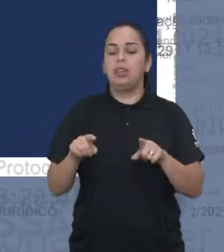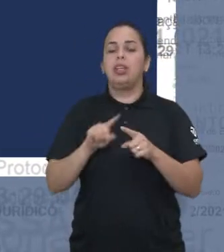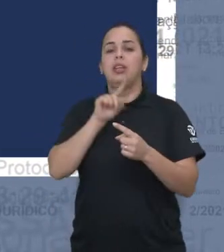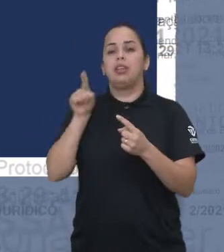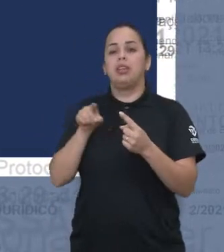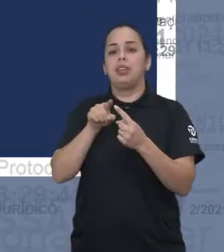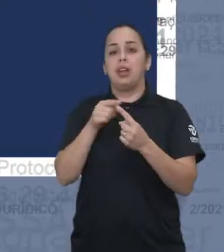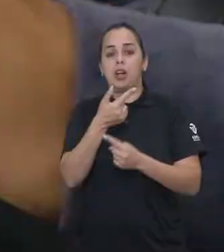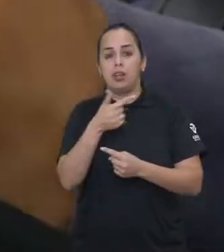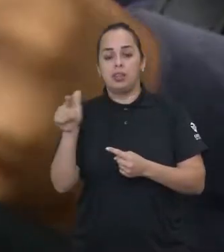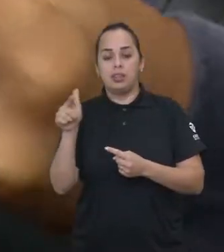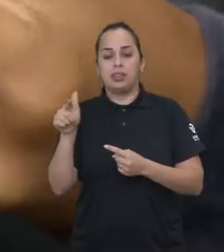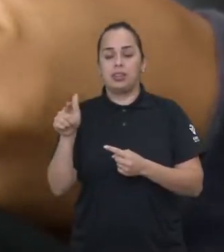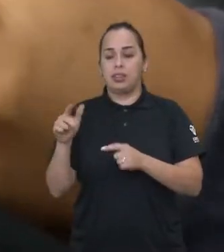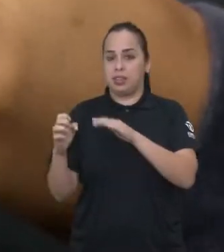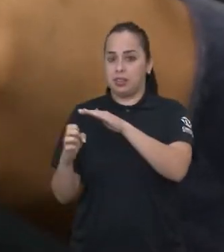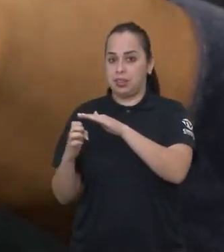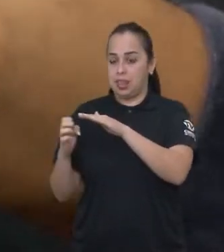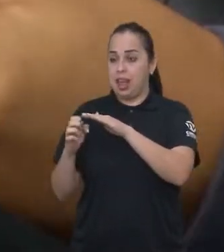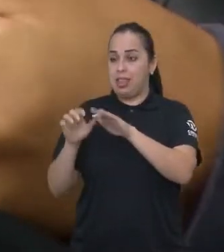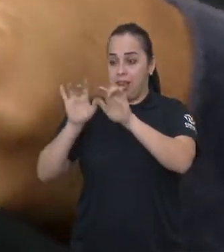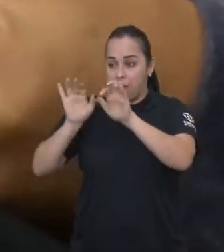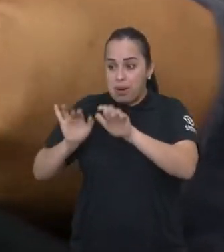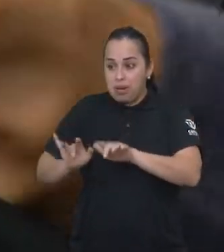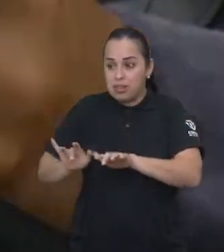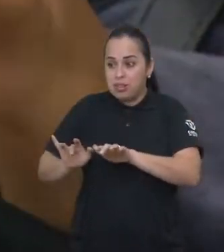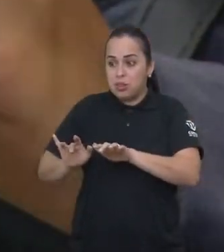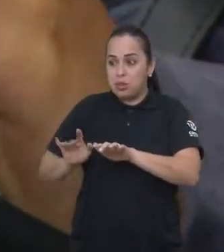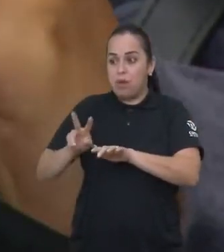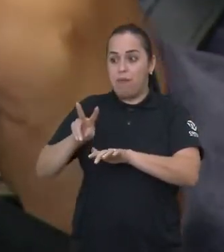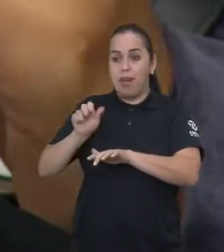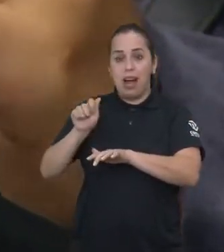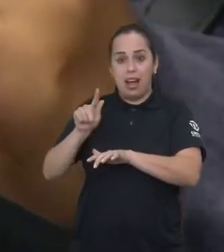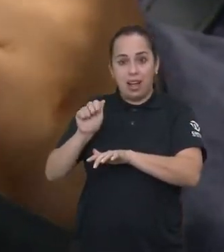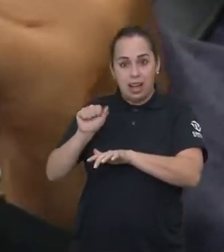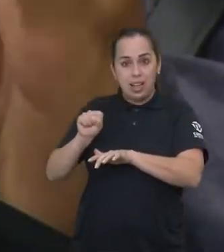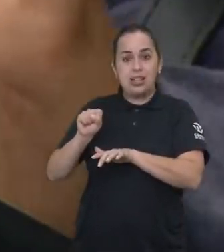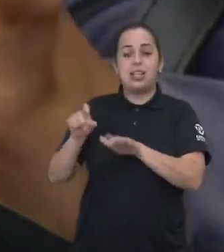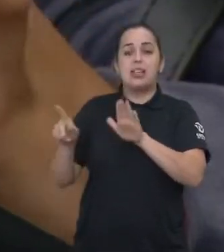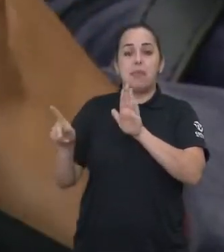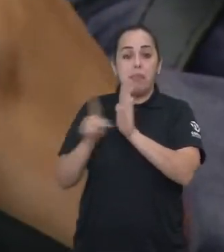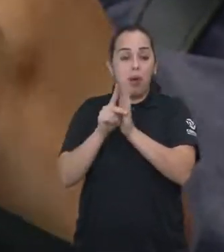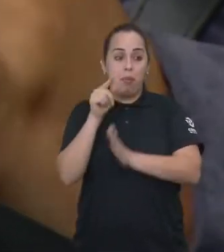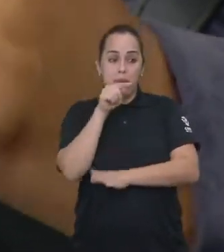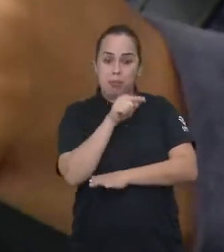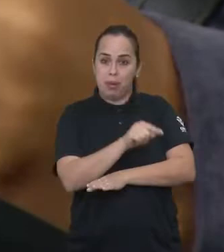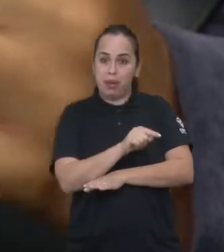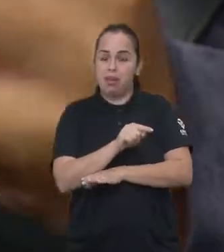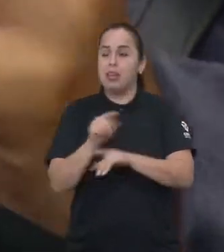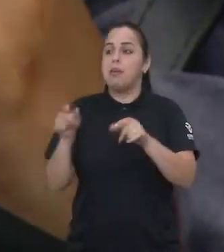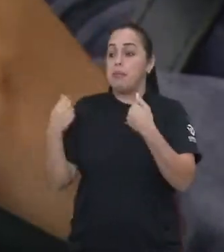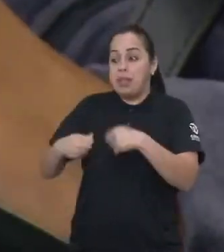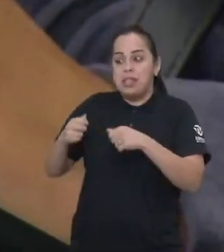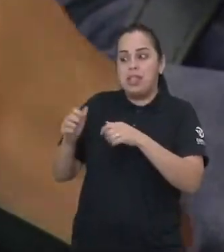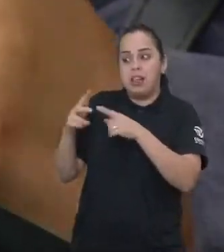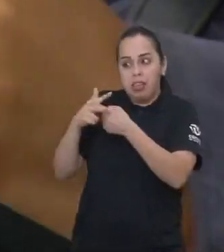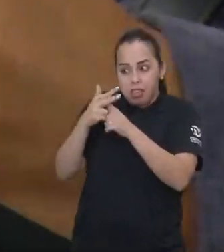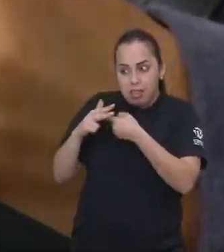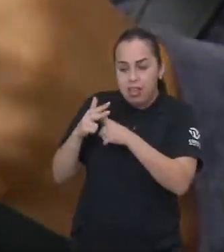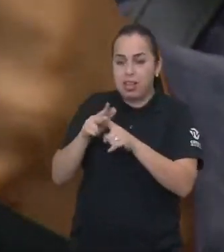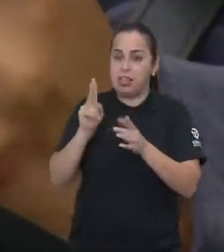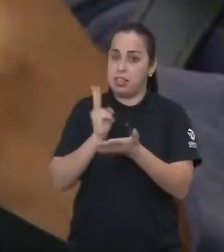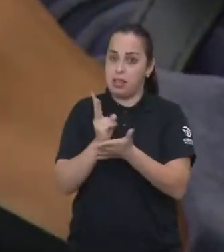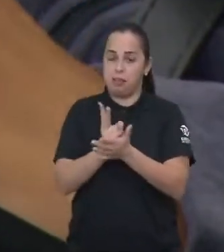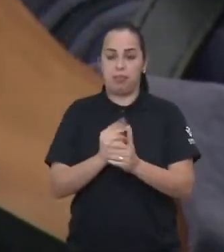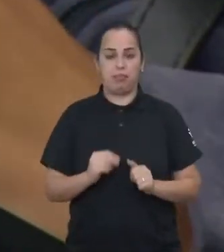situação de violência outra meta é que essas instituições tenham um banco de dados com as vagas ofertadas e que